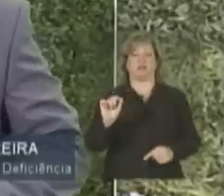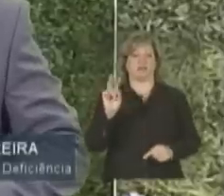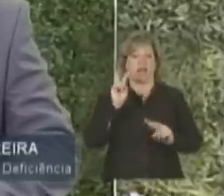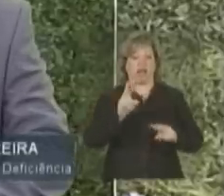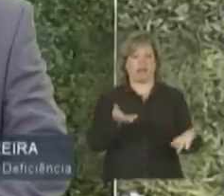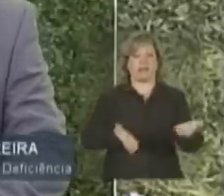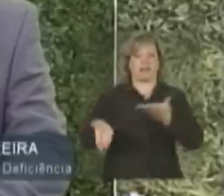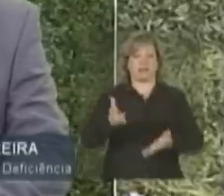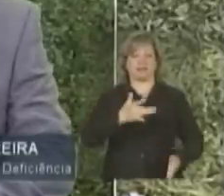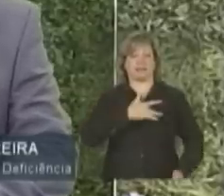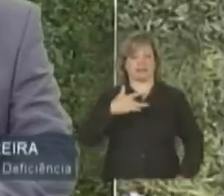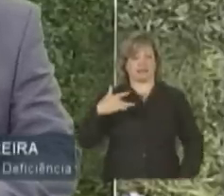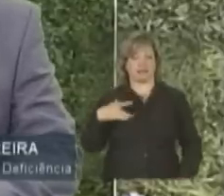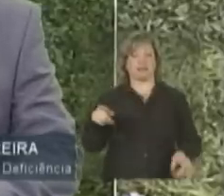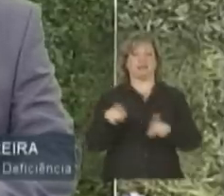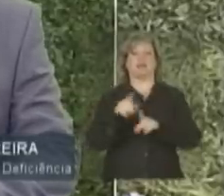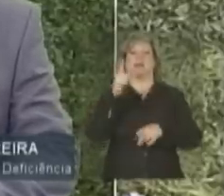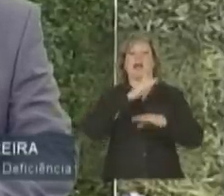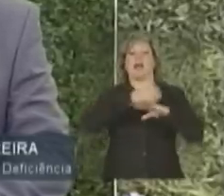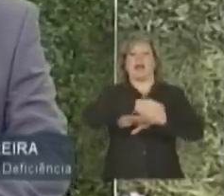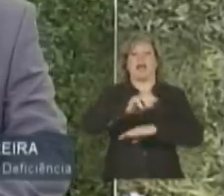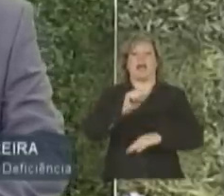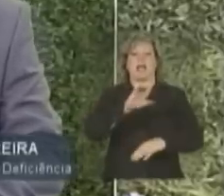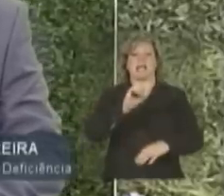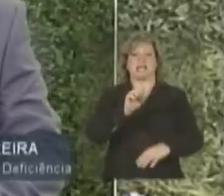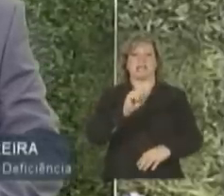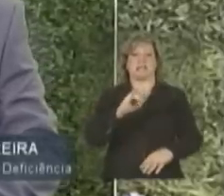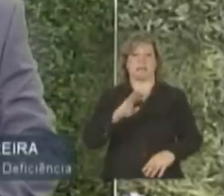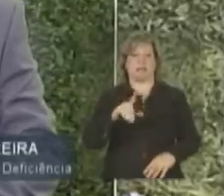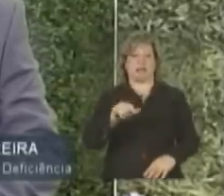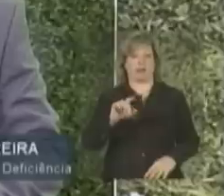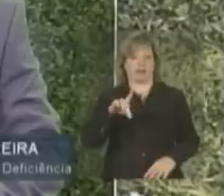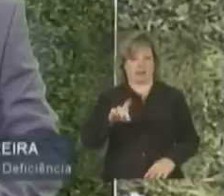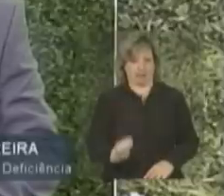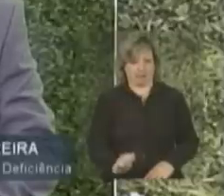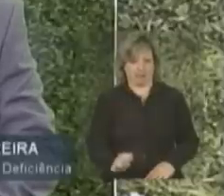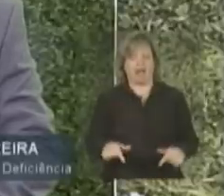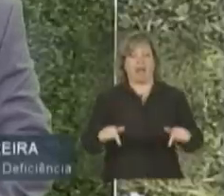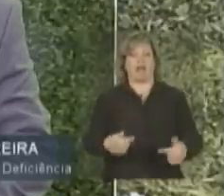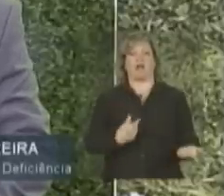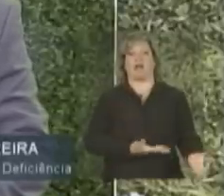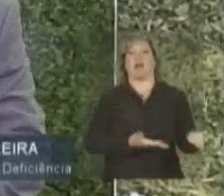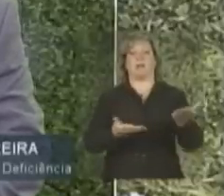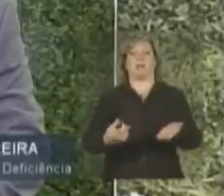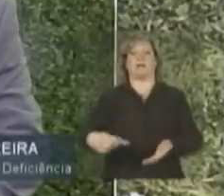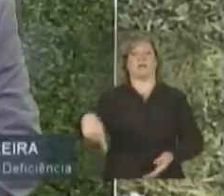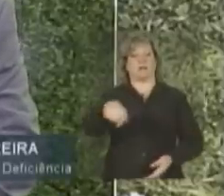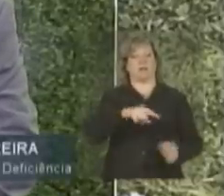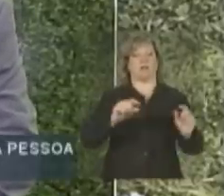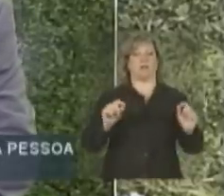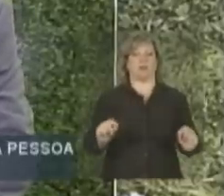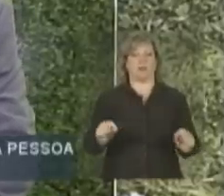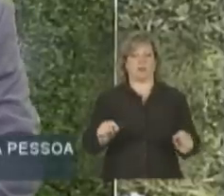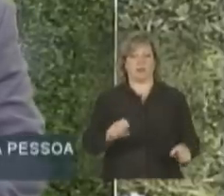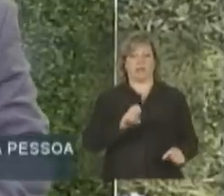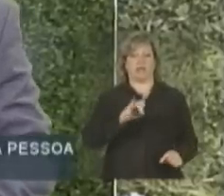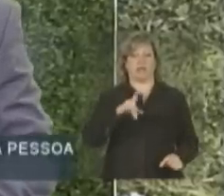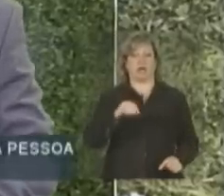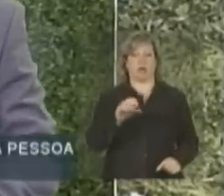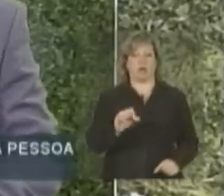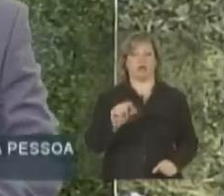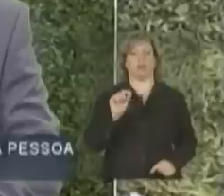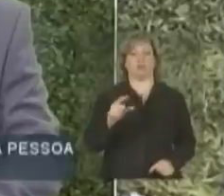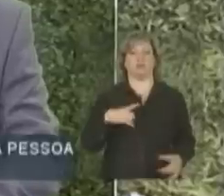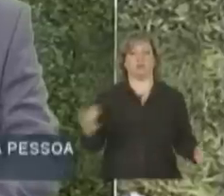saúde e acessibilidade. E aqui eu vou apresentar aos senhores e às senhoras os eixos que